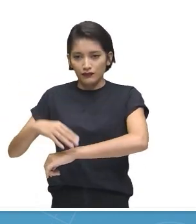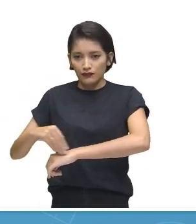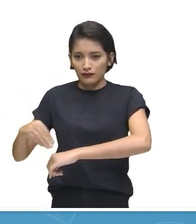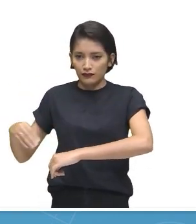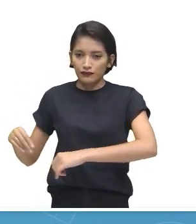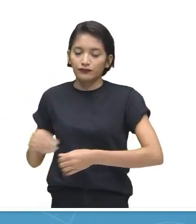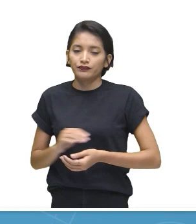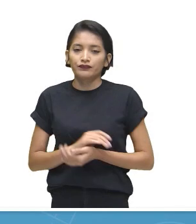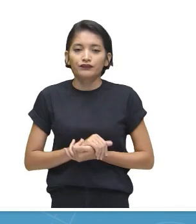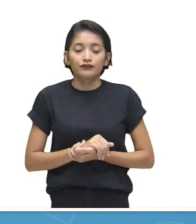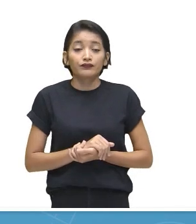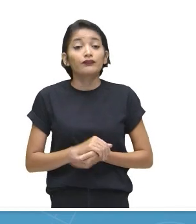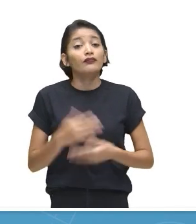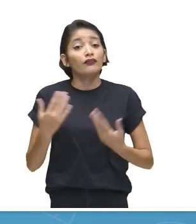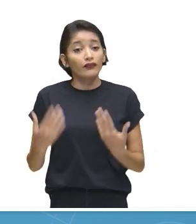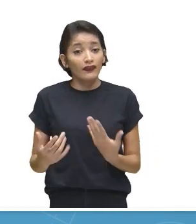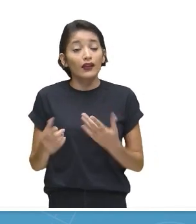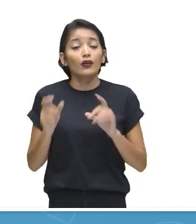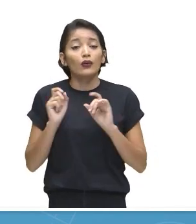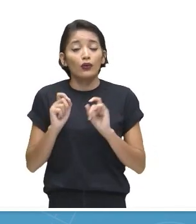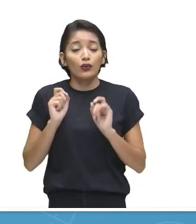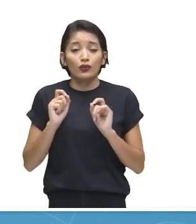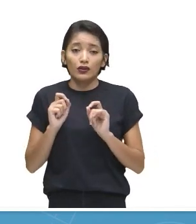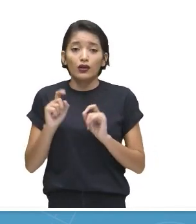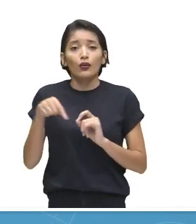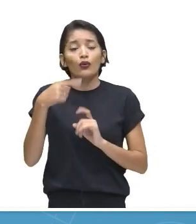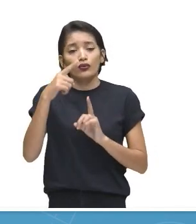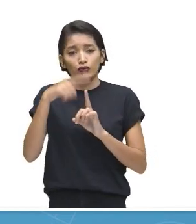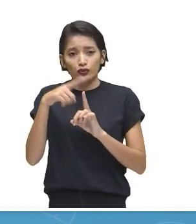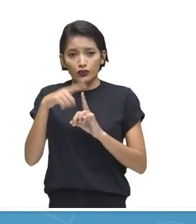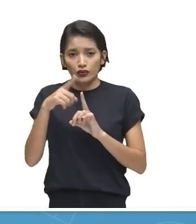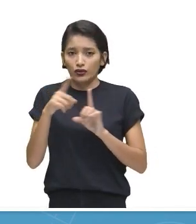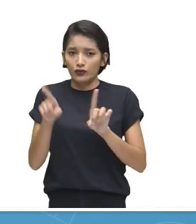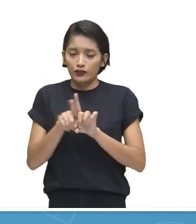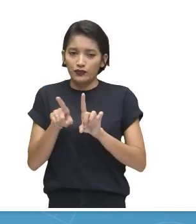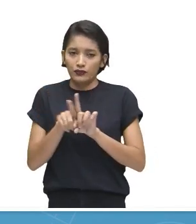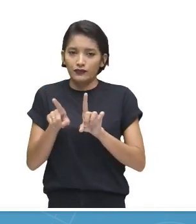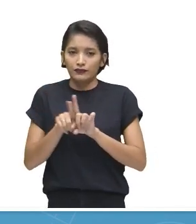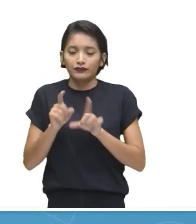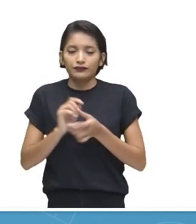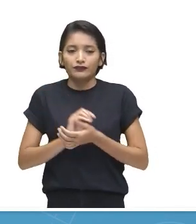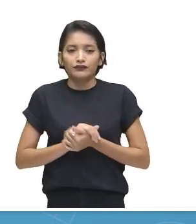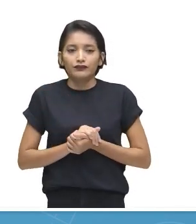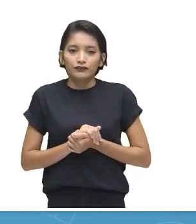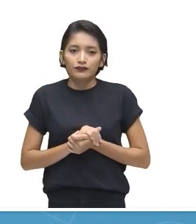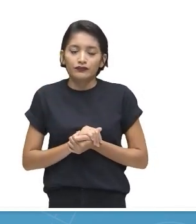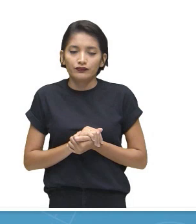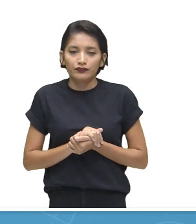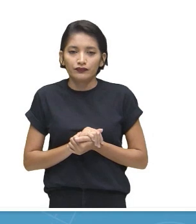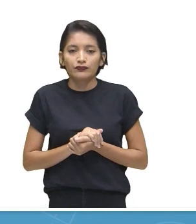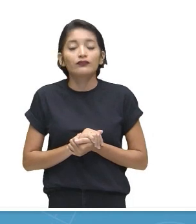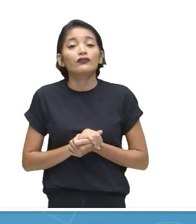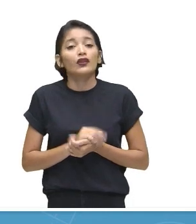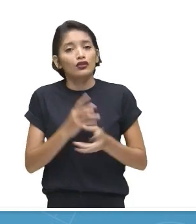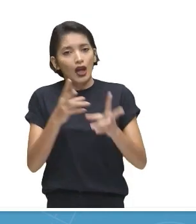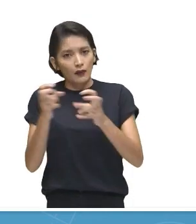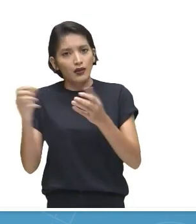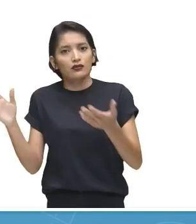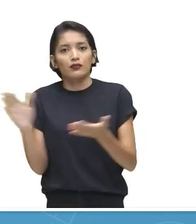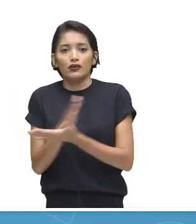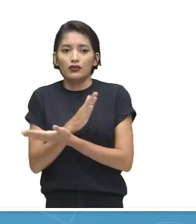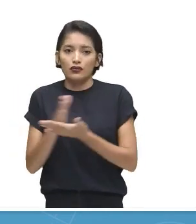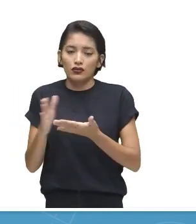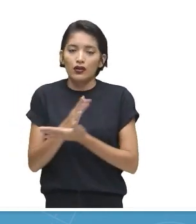bem. Além disso, nós vamos encontrar outro anexo aí da nossa pele, né? Como a gente pôde observar, já vimos alguns ali como